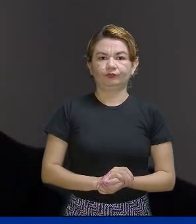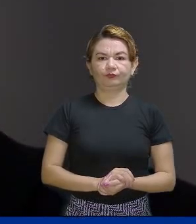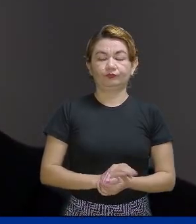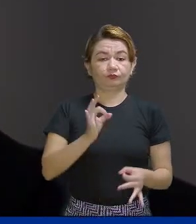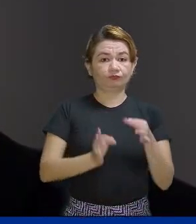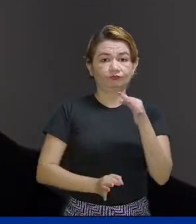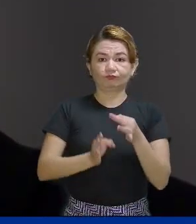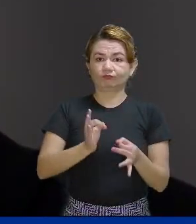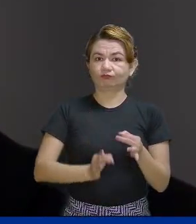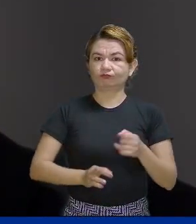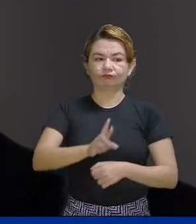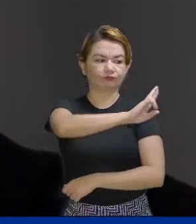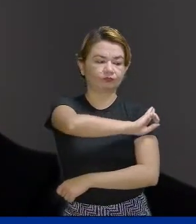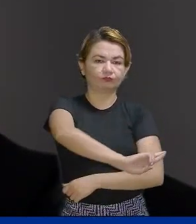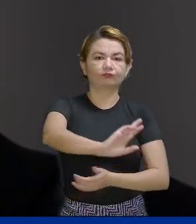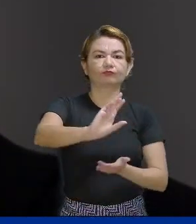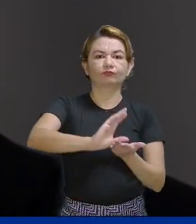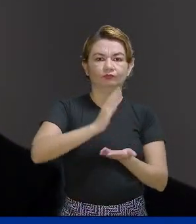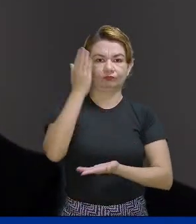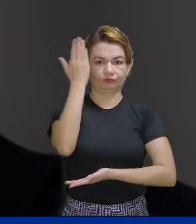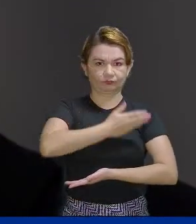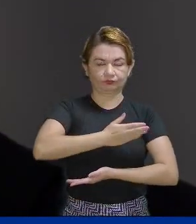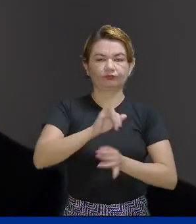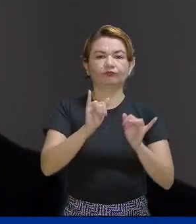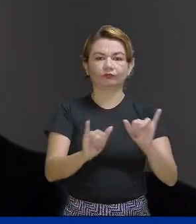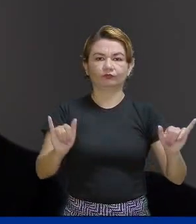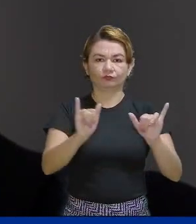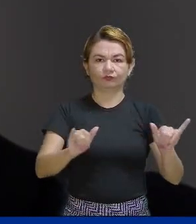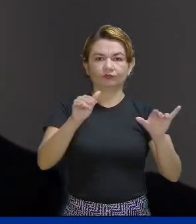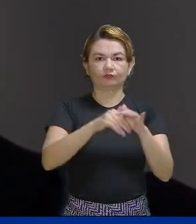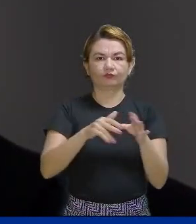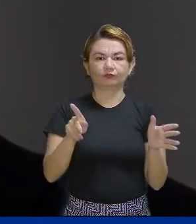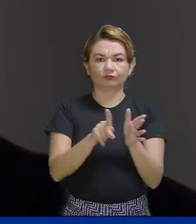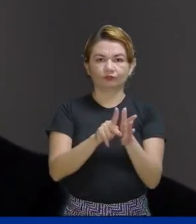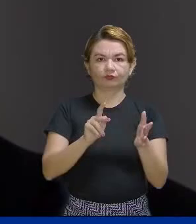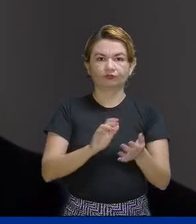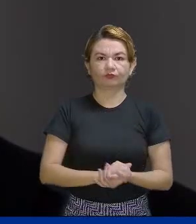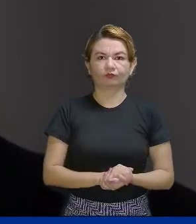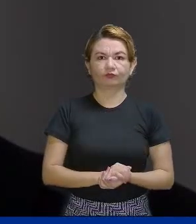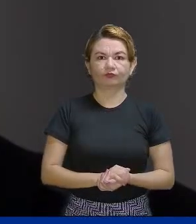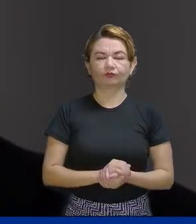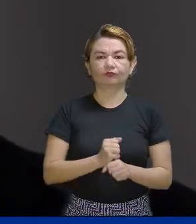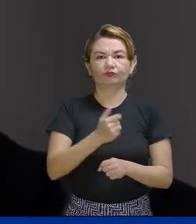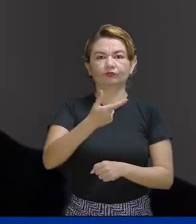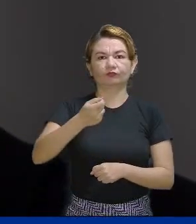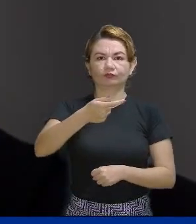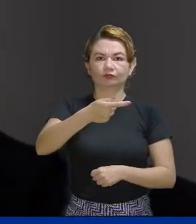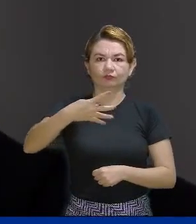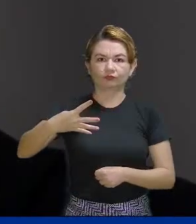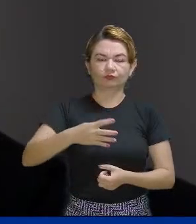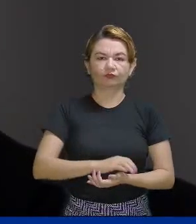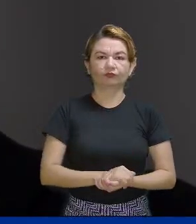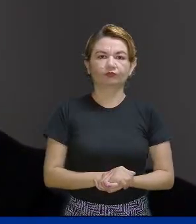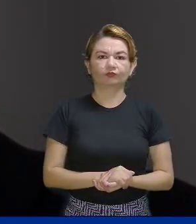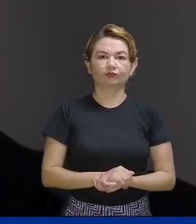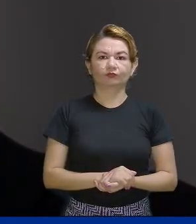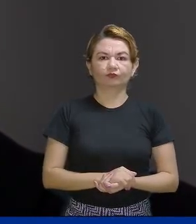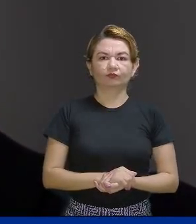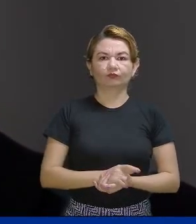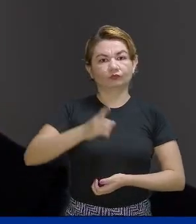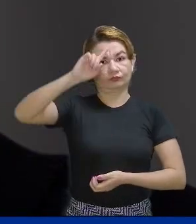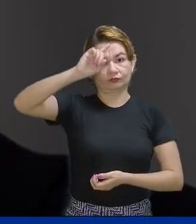julgou desaprovada as suas contas de campanha relativas às eleições municipais de 2024 e determinou